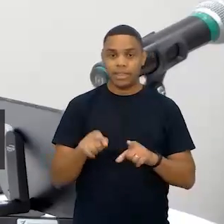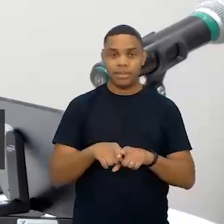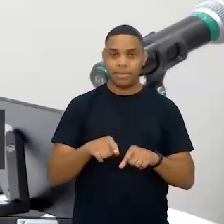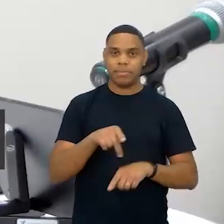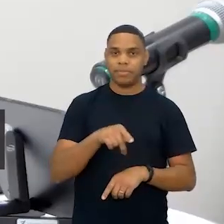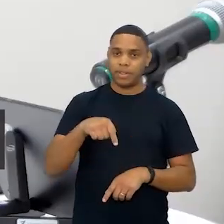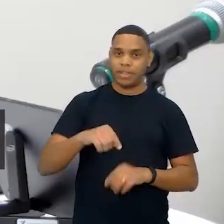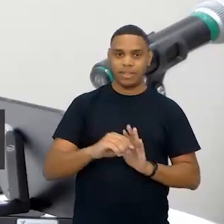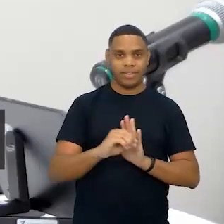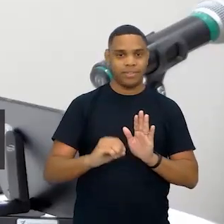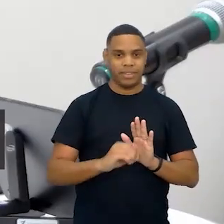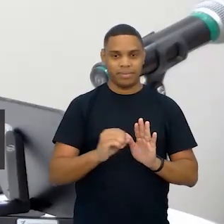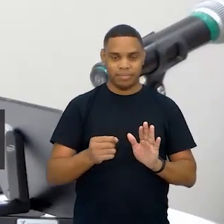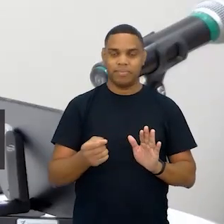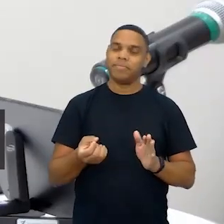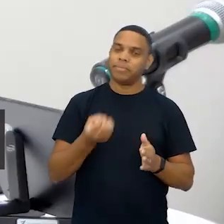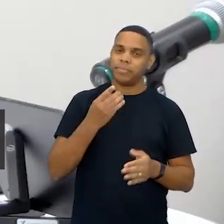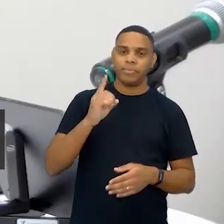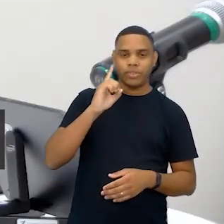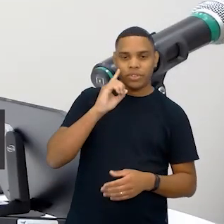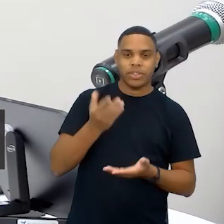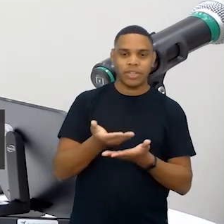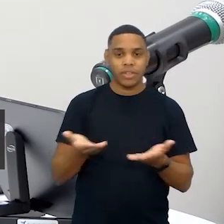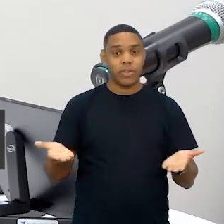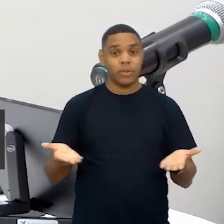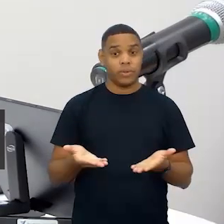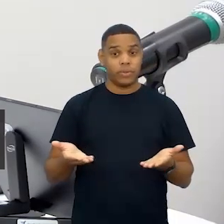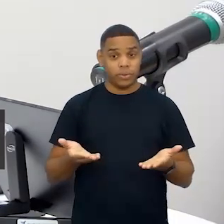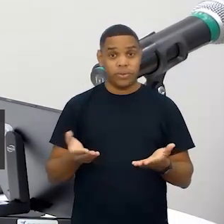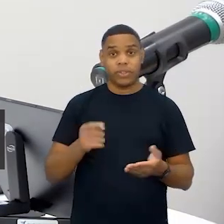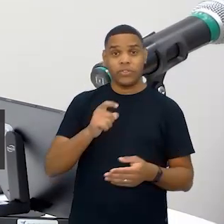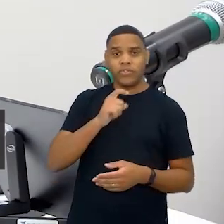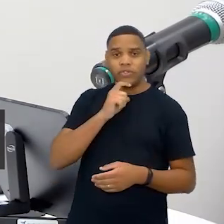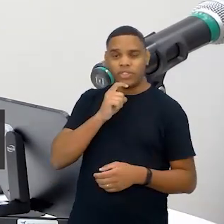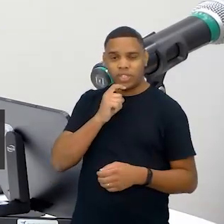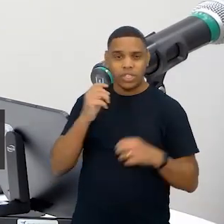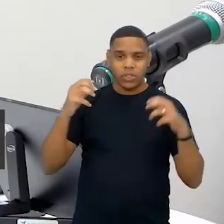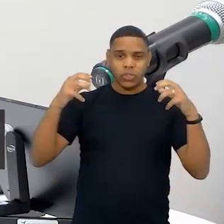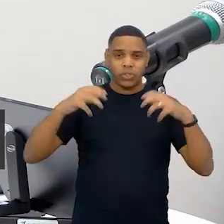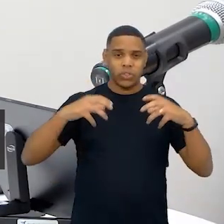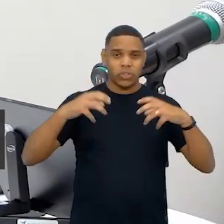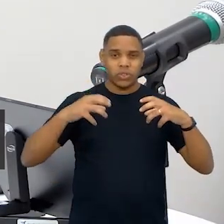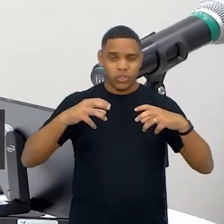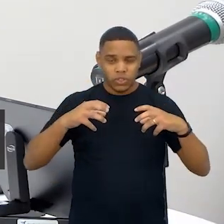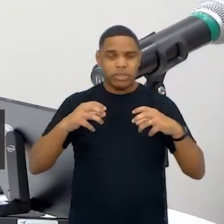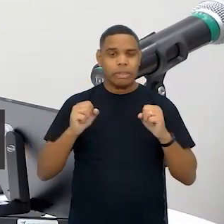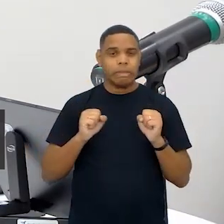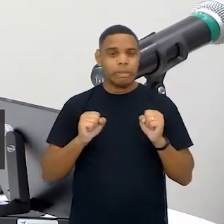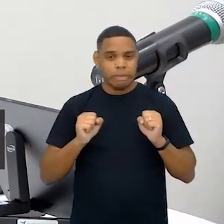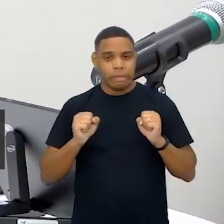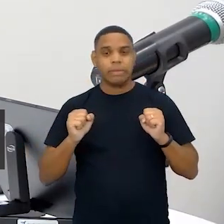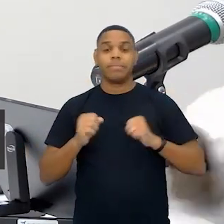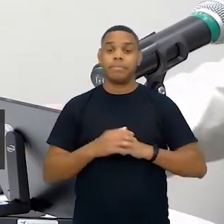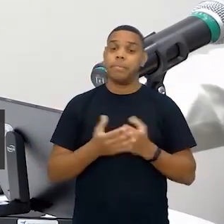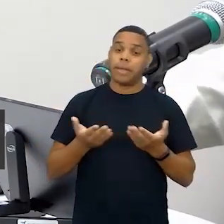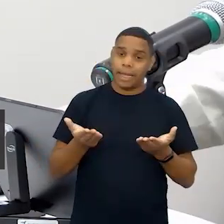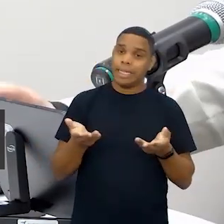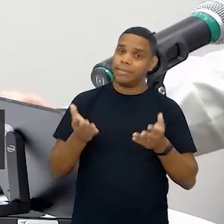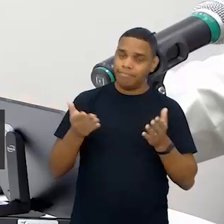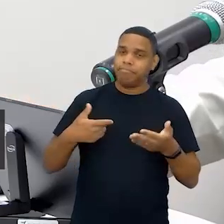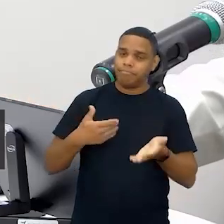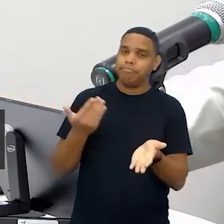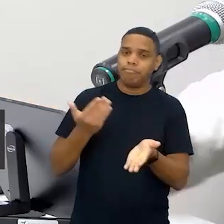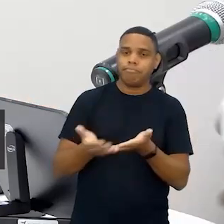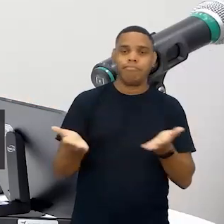da EFAP. Quero desejar um bom dia nesse dia frio, chuvoso, mas bola pra frente,